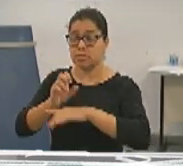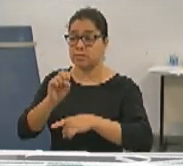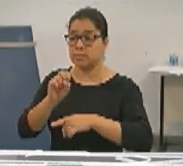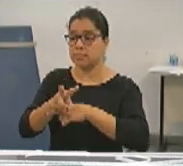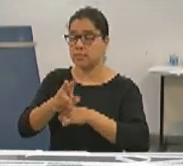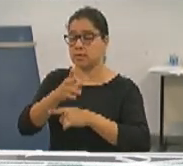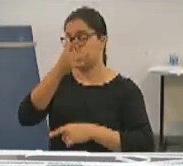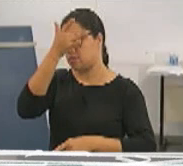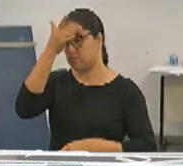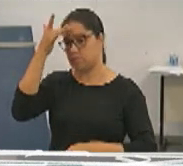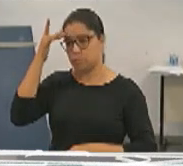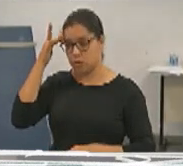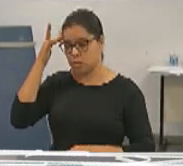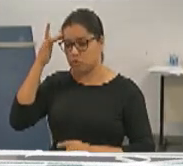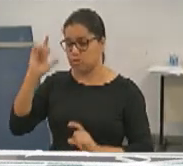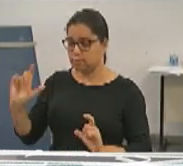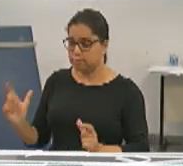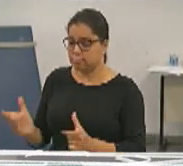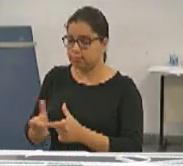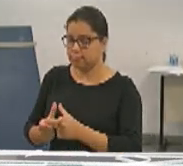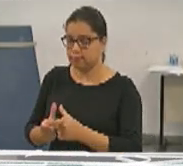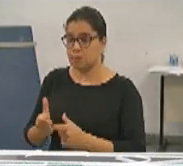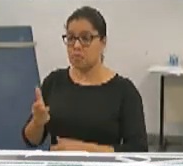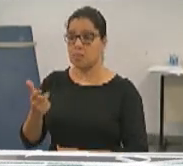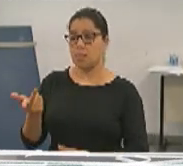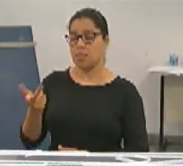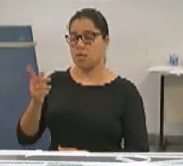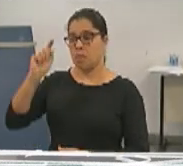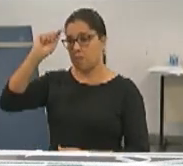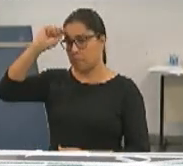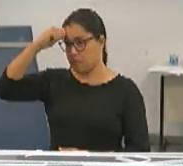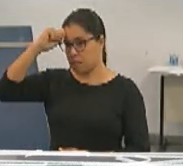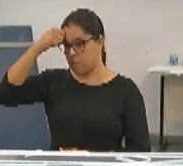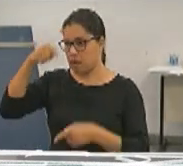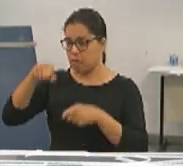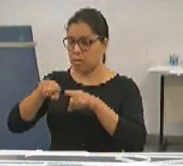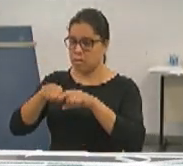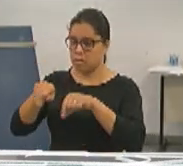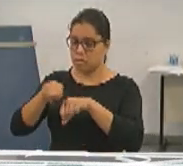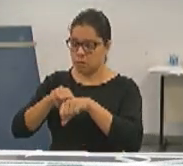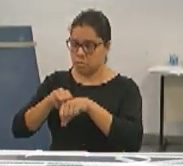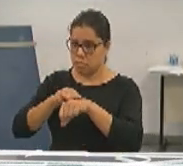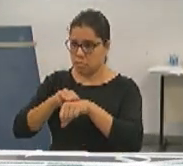dessas minorias, né, dos pretos e pardos, à pós-graduação. Né.